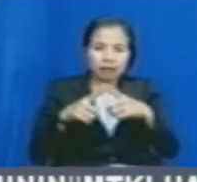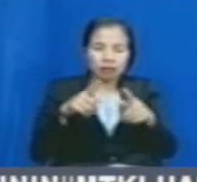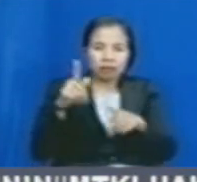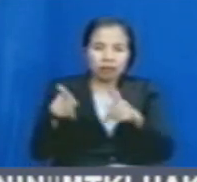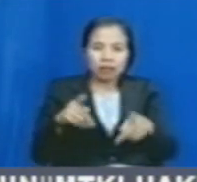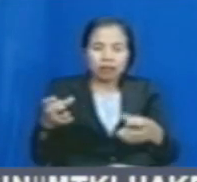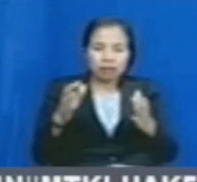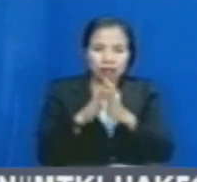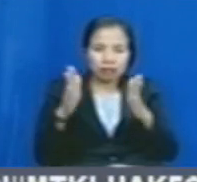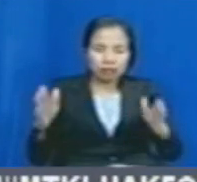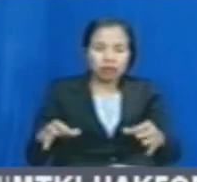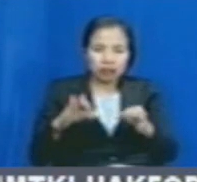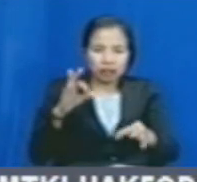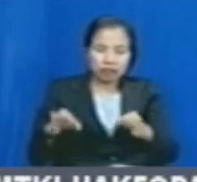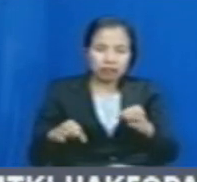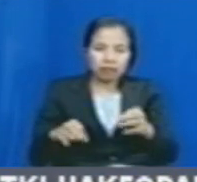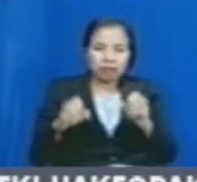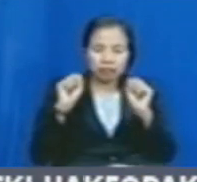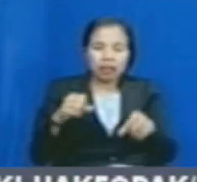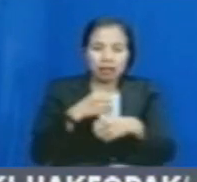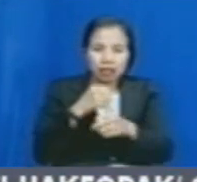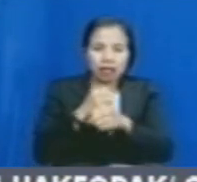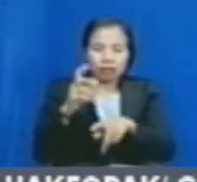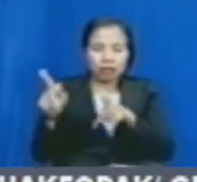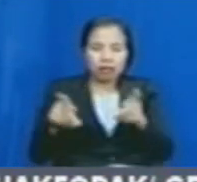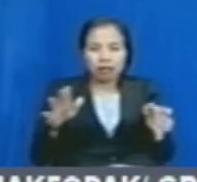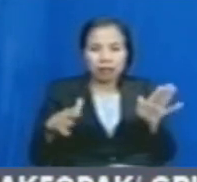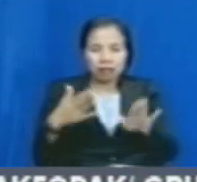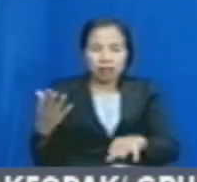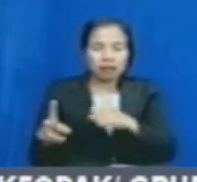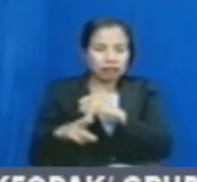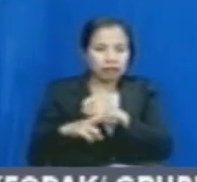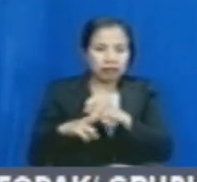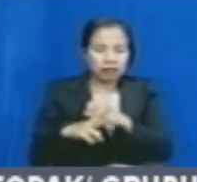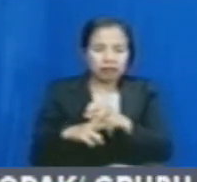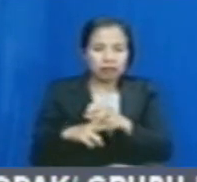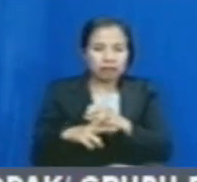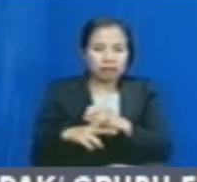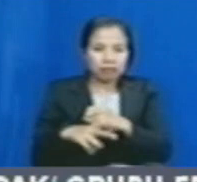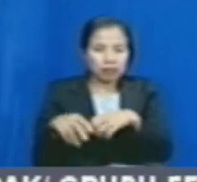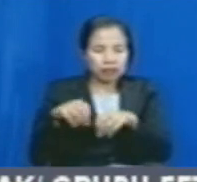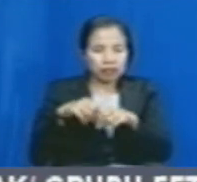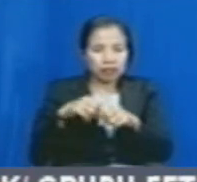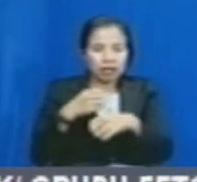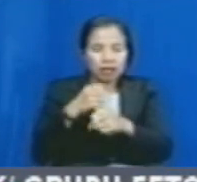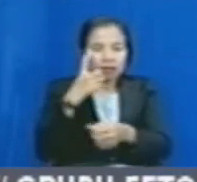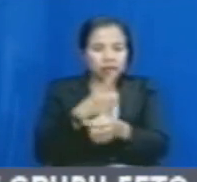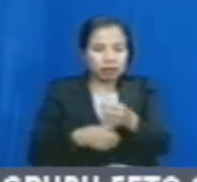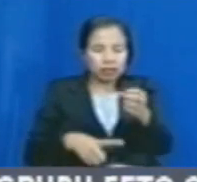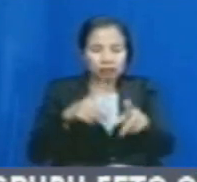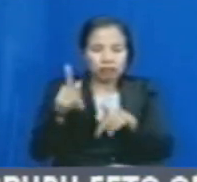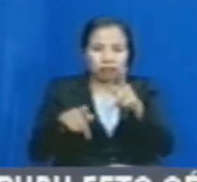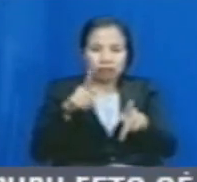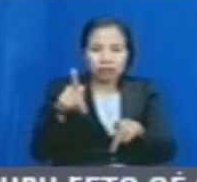Dala ruma bele causa e mamate, vítimas bele mate, tohar, no halo pânico comunidade